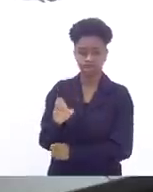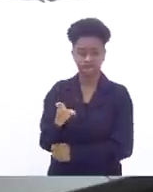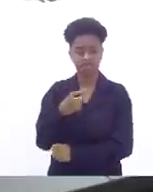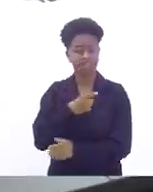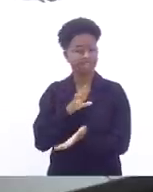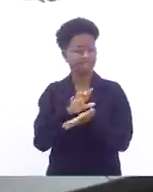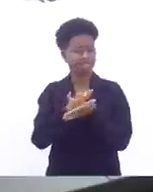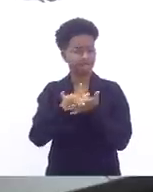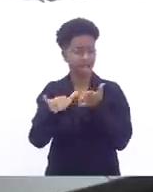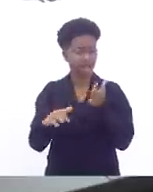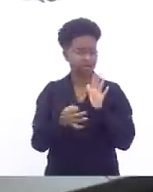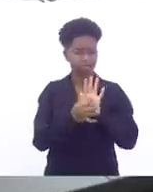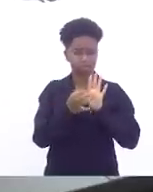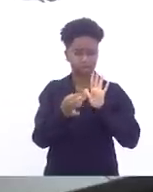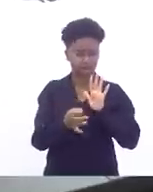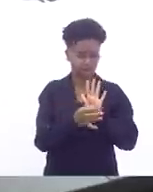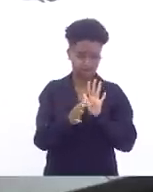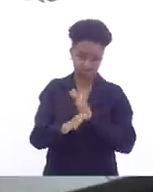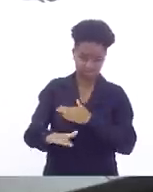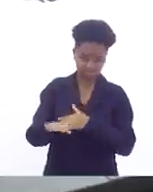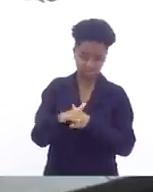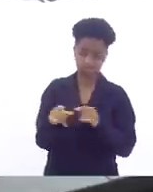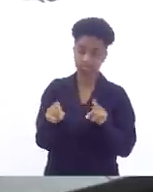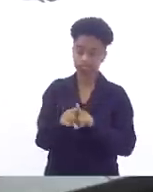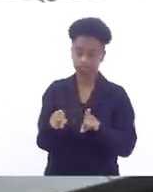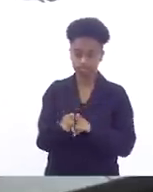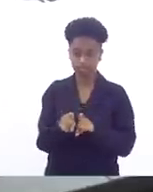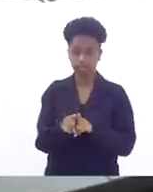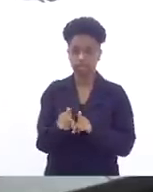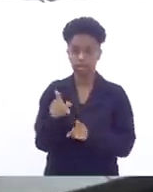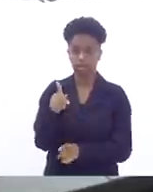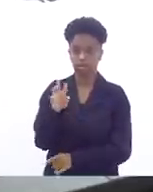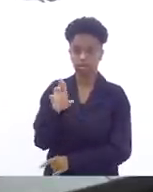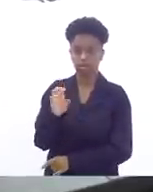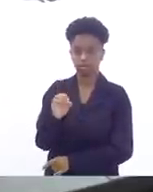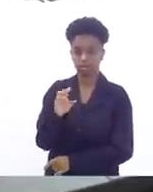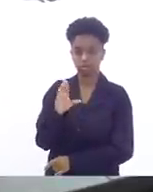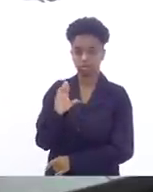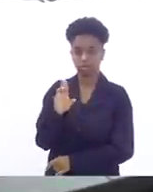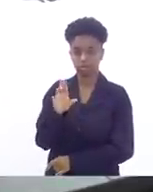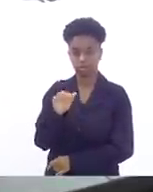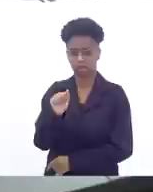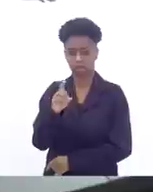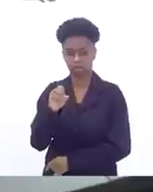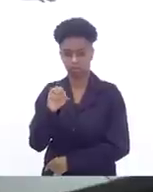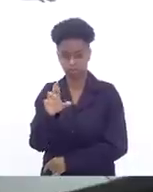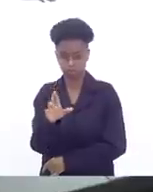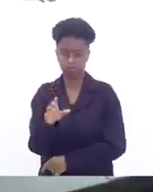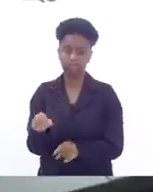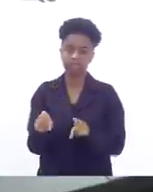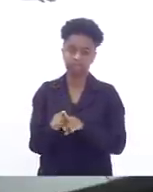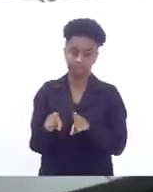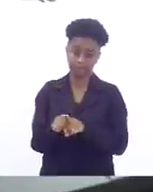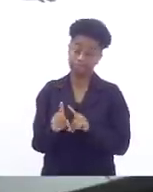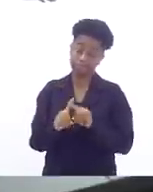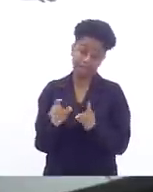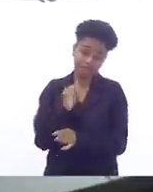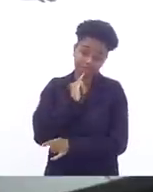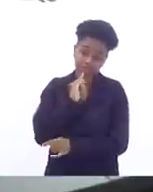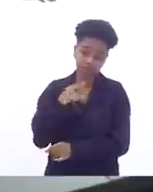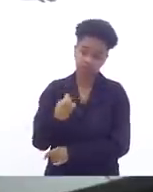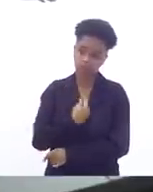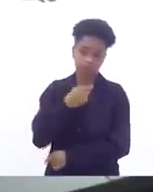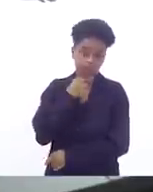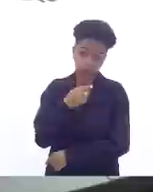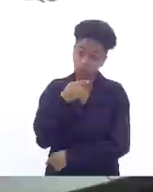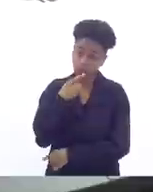vários pareceres nesse sentido até nos Procuradores da casa civil que infelizmente a gente não consegue